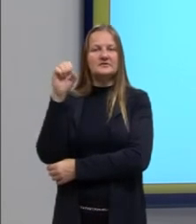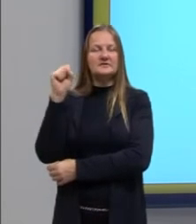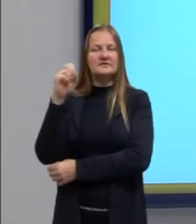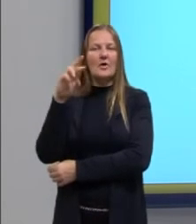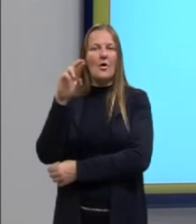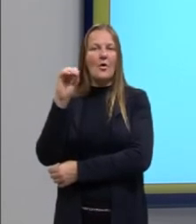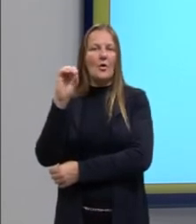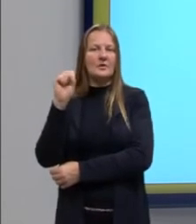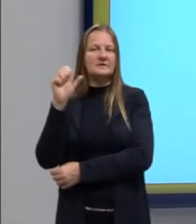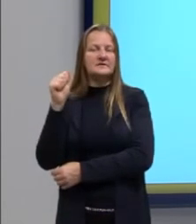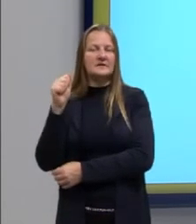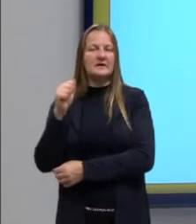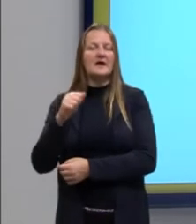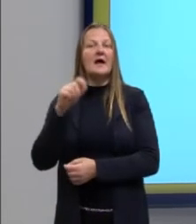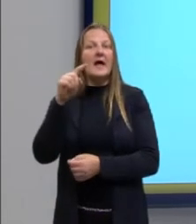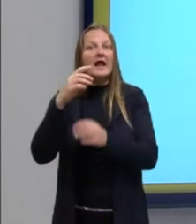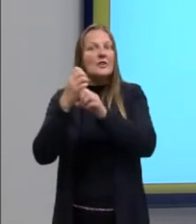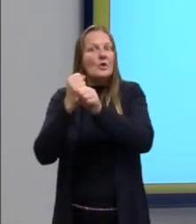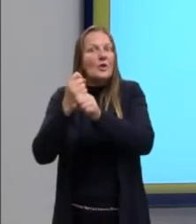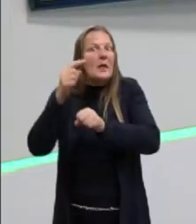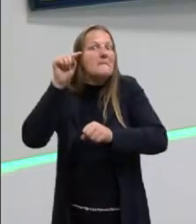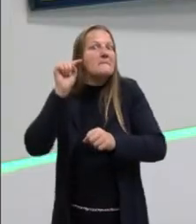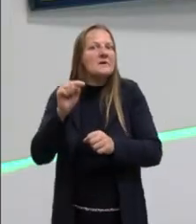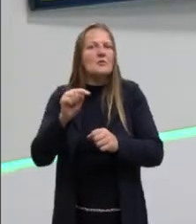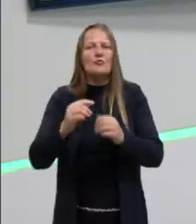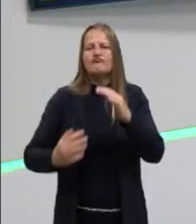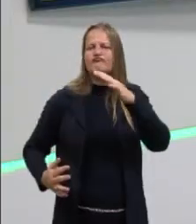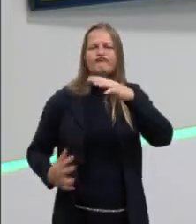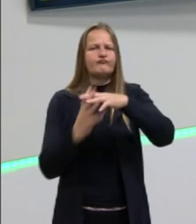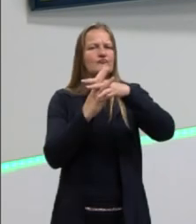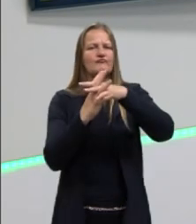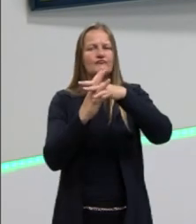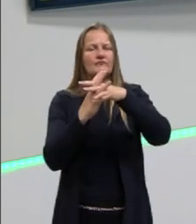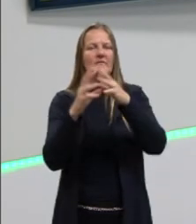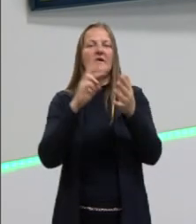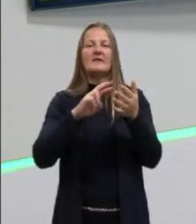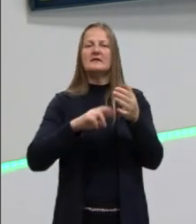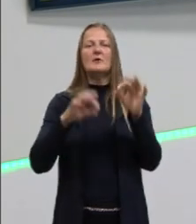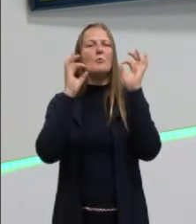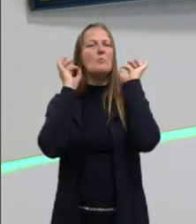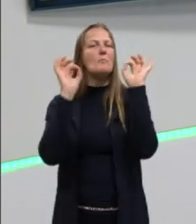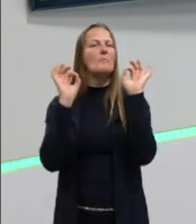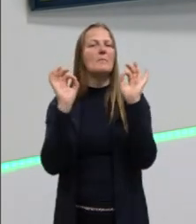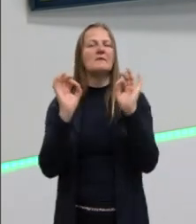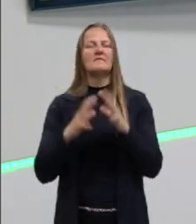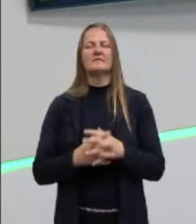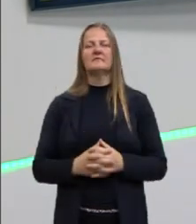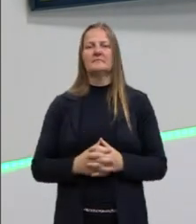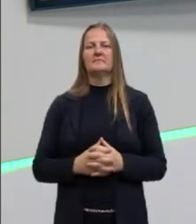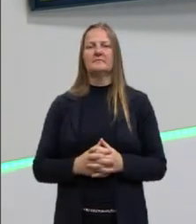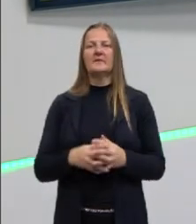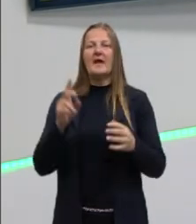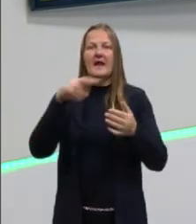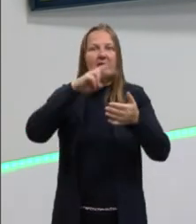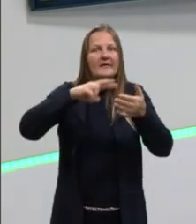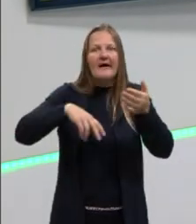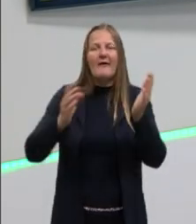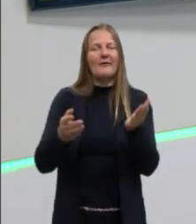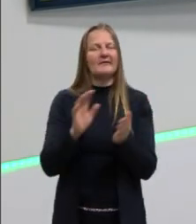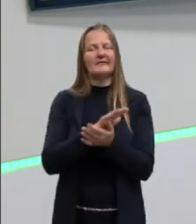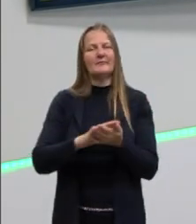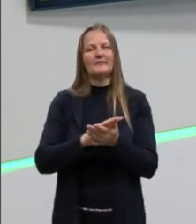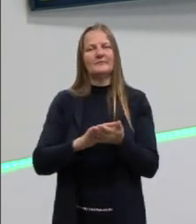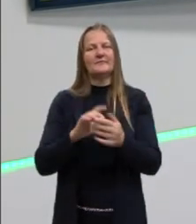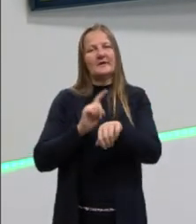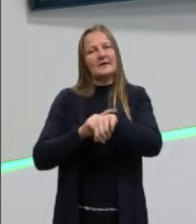que eu não vou ler inteira como a gente costuma fazer de analisar né o detalhezinho dentro da minúscula da redação não vamos fazer isso hoje porque